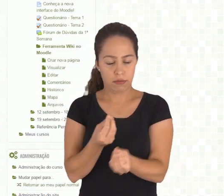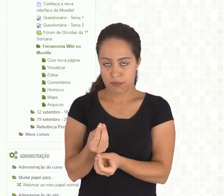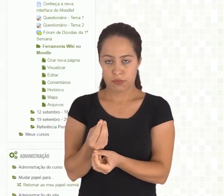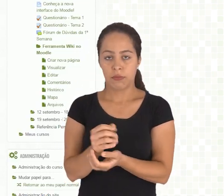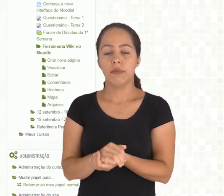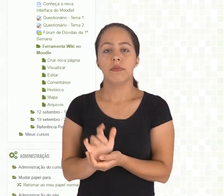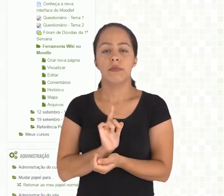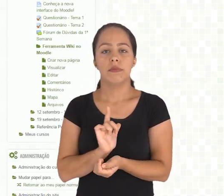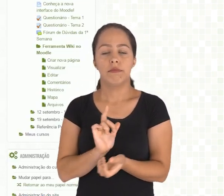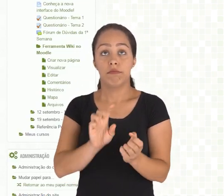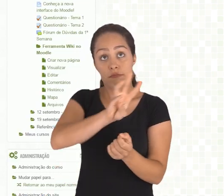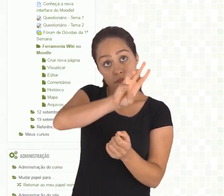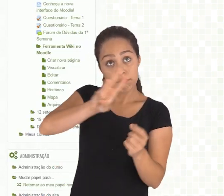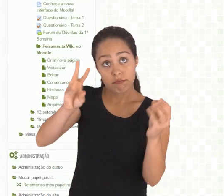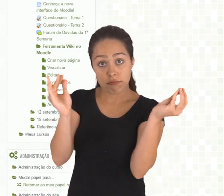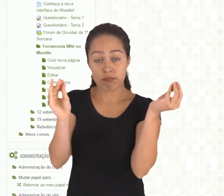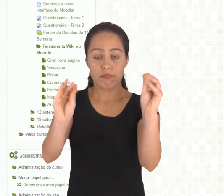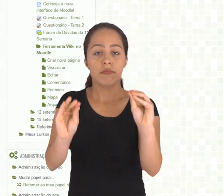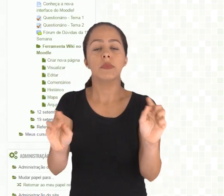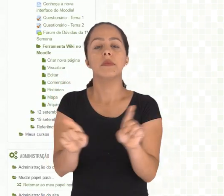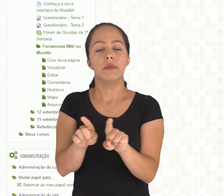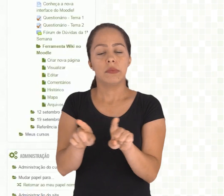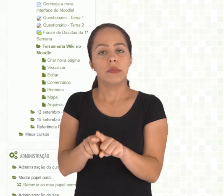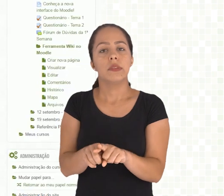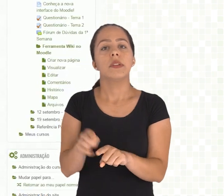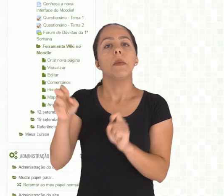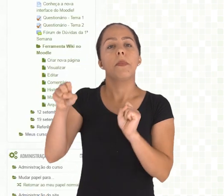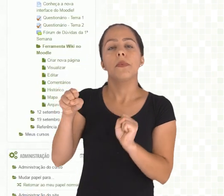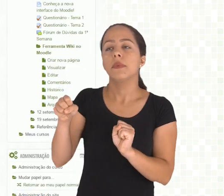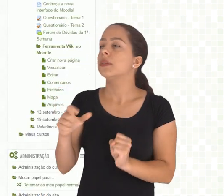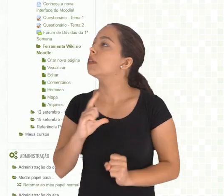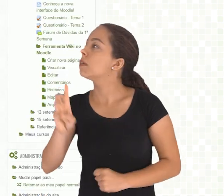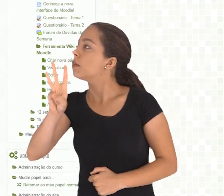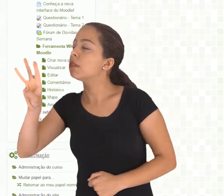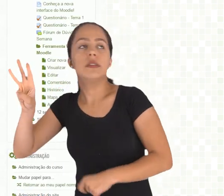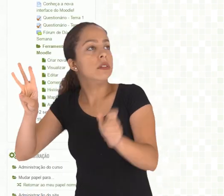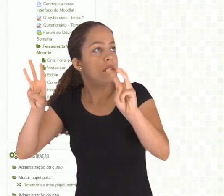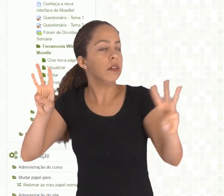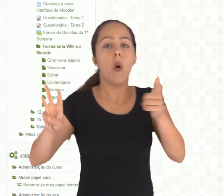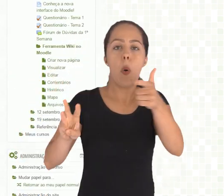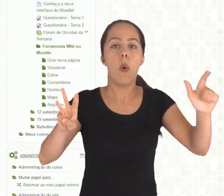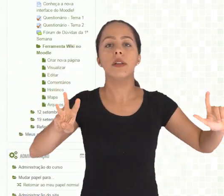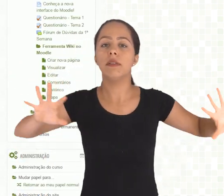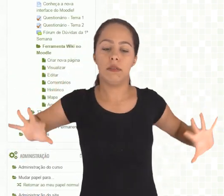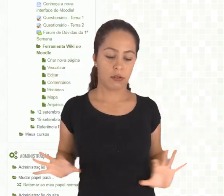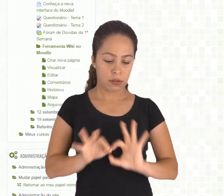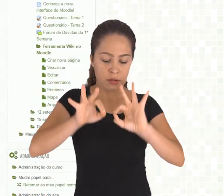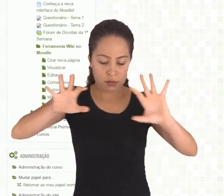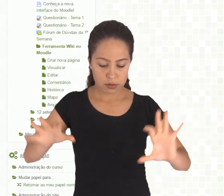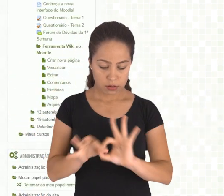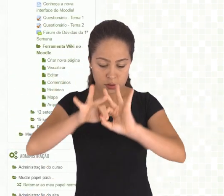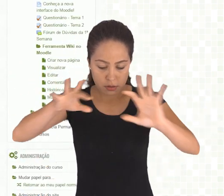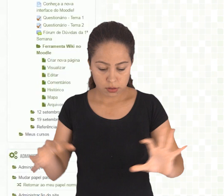sessões na própria página é que você pode colocar e funciona também conectado uma página a outras páginas